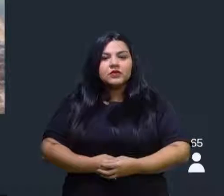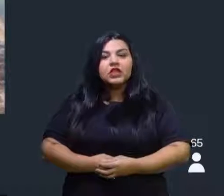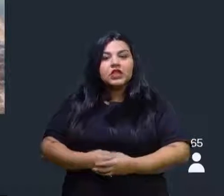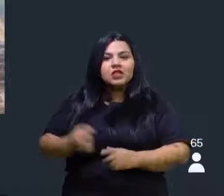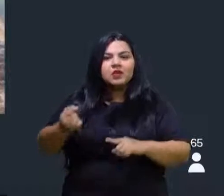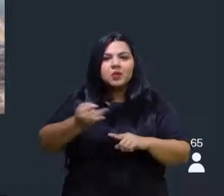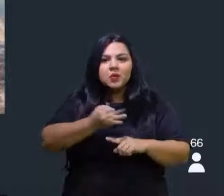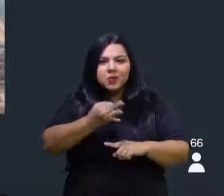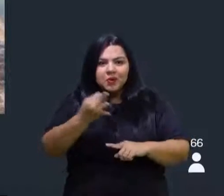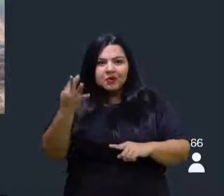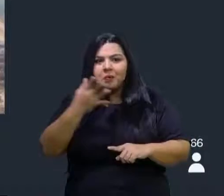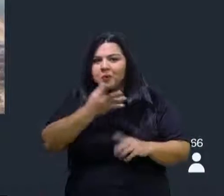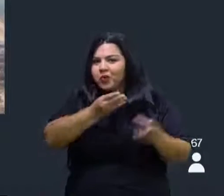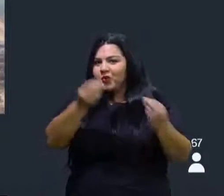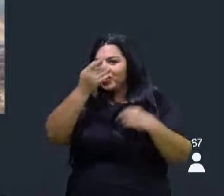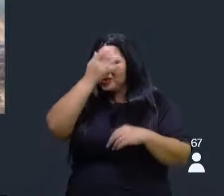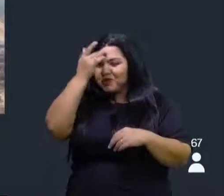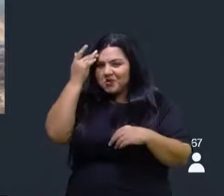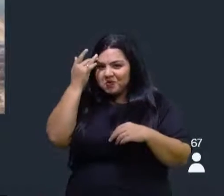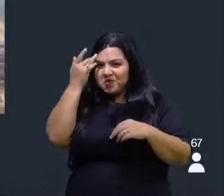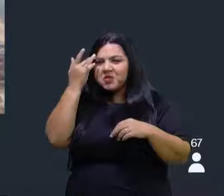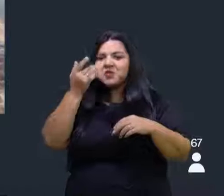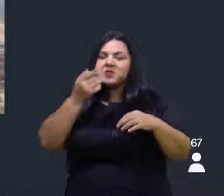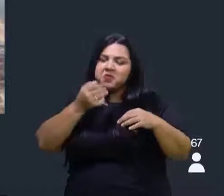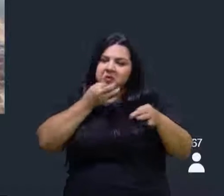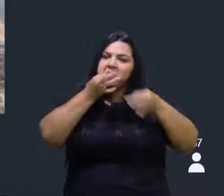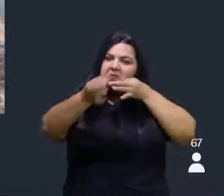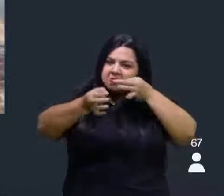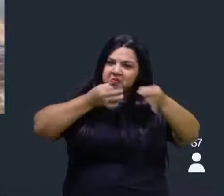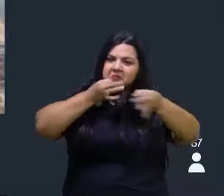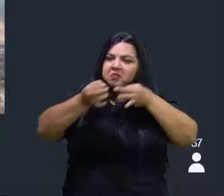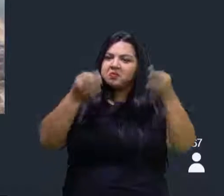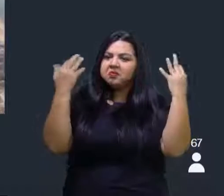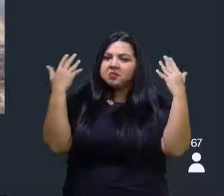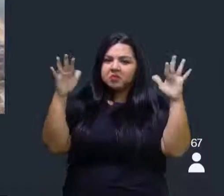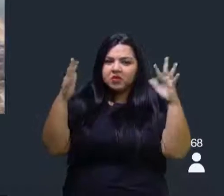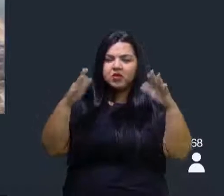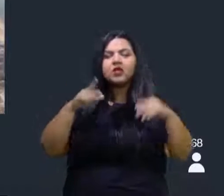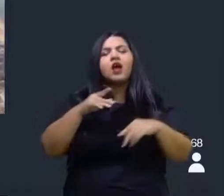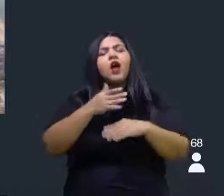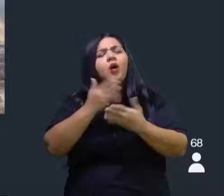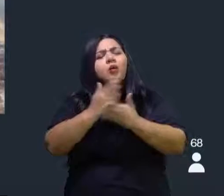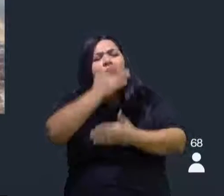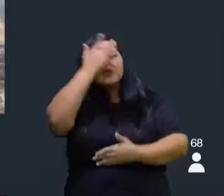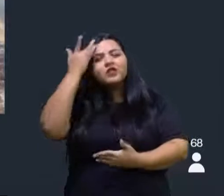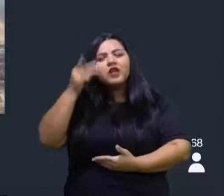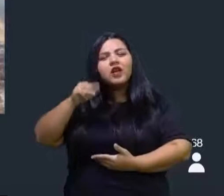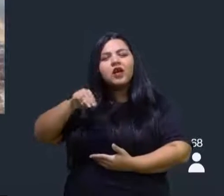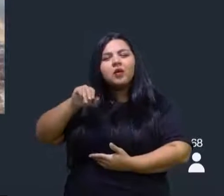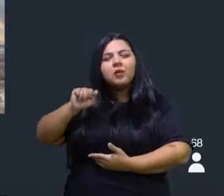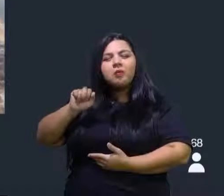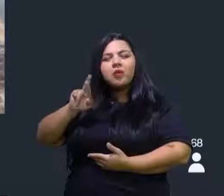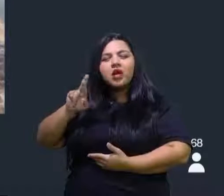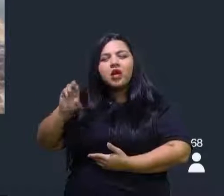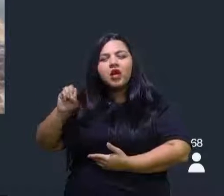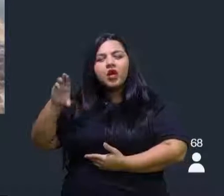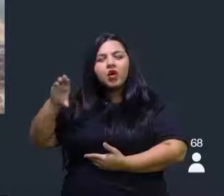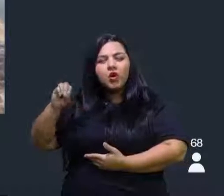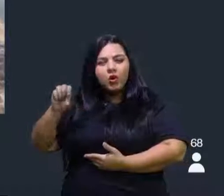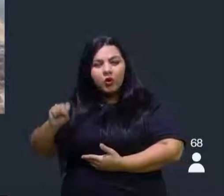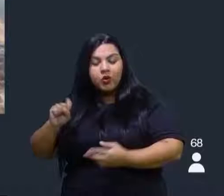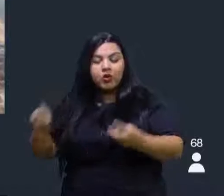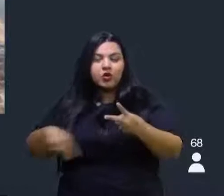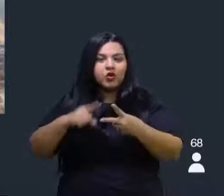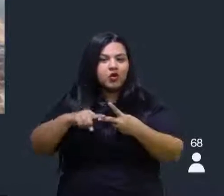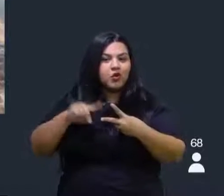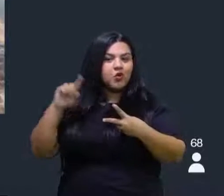contagem. Várias pessoas participando. Muito. Olha, tem gente que está dizendo que é o Marrocos. Tem gente que está dizendo que é